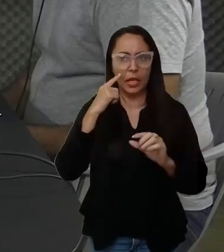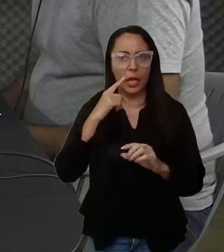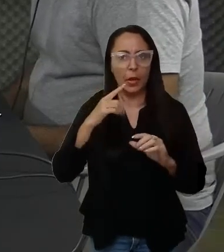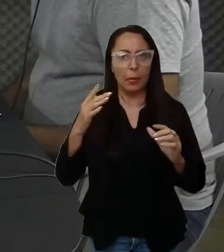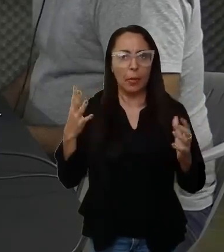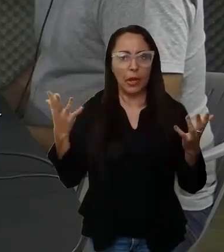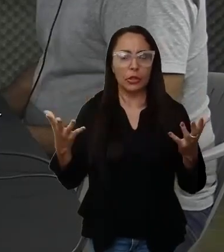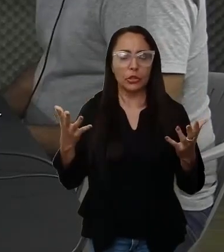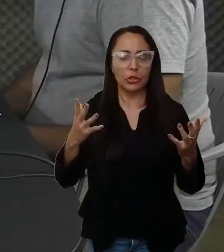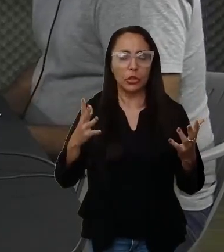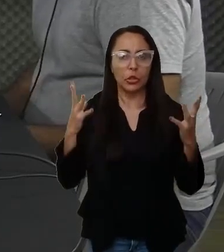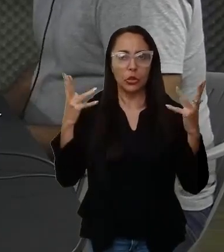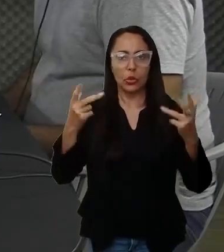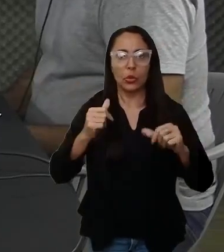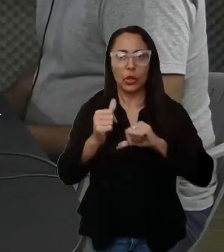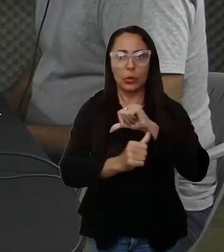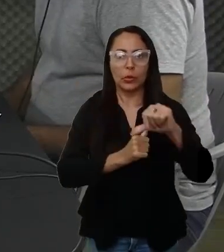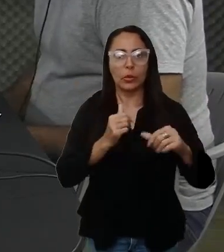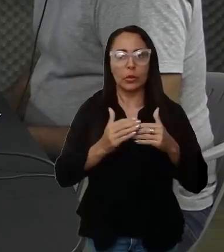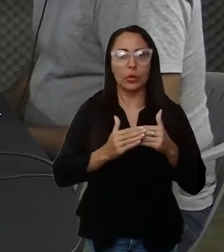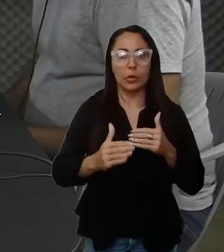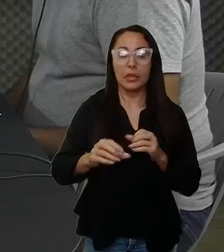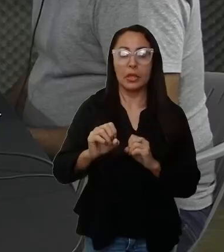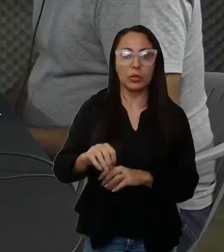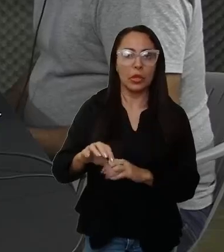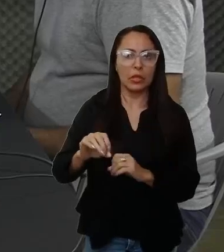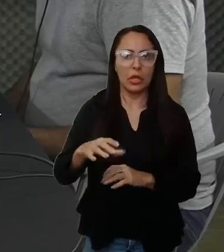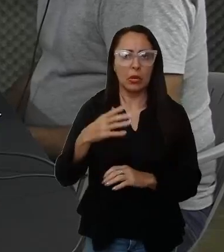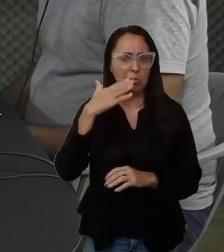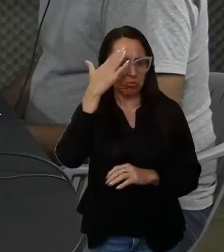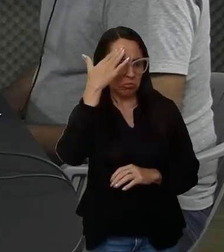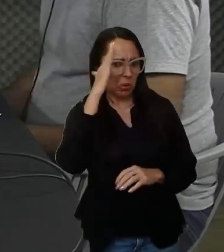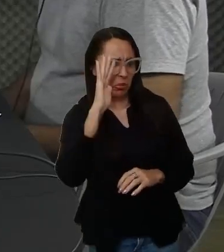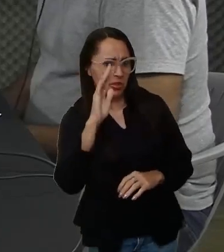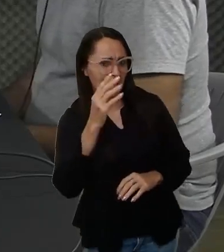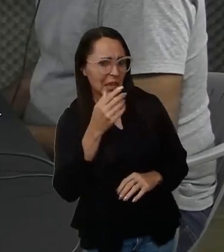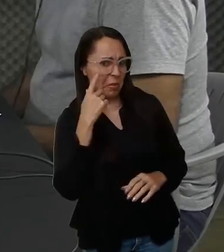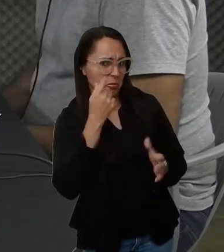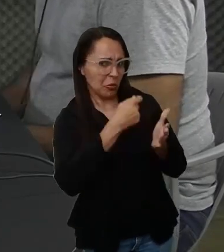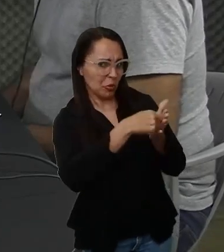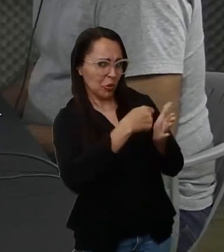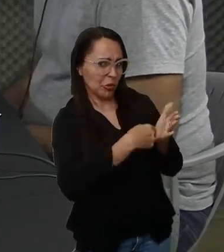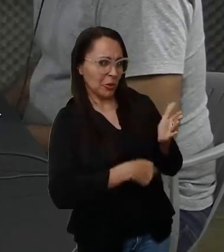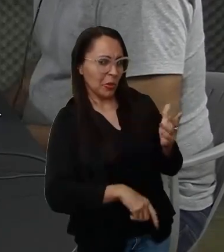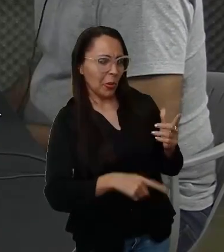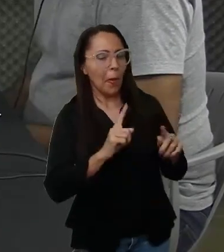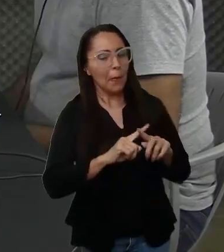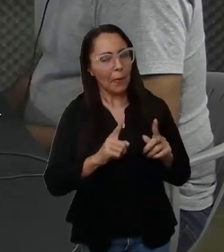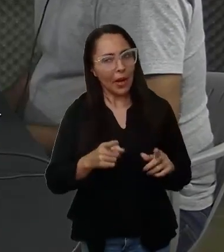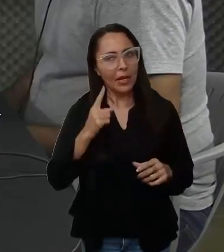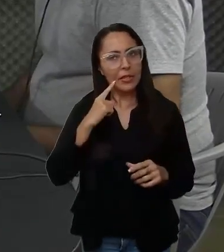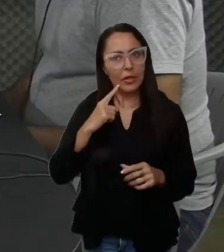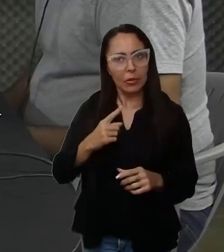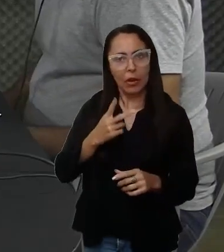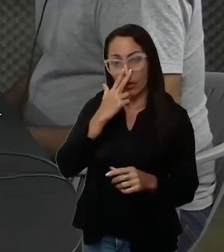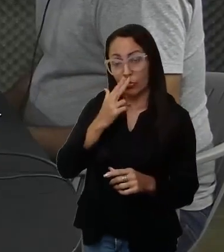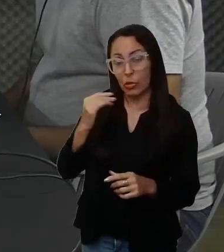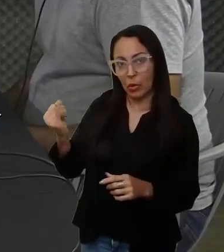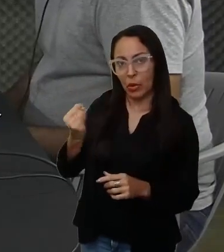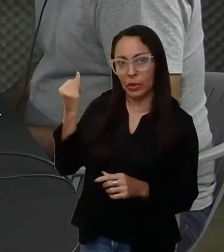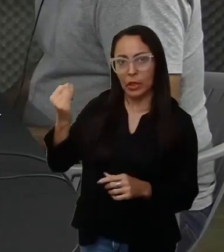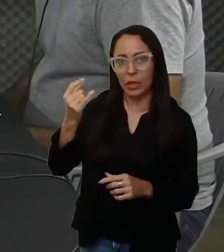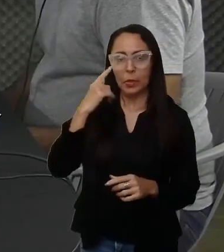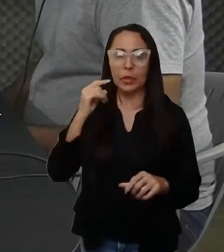educação, né? Isso. Eu não sei de quem falou, não sei do autor, mas eu acho bastante pertinente, principalmente com a questão das mudanças do